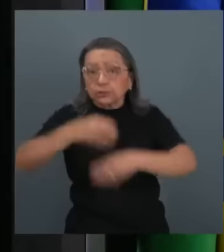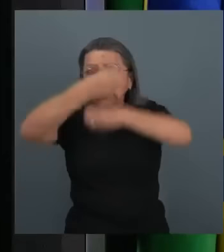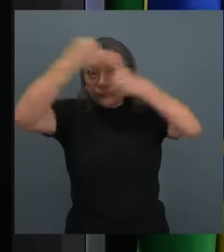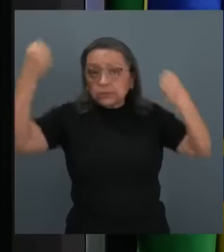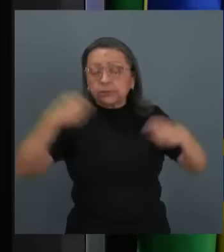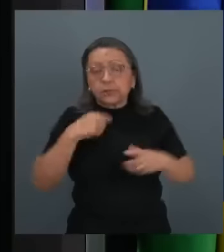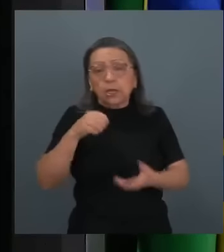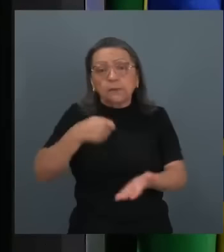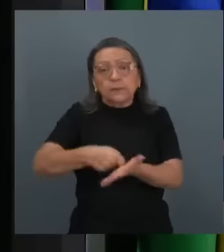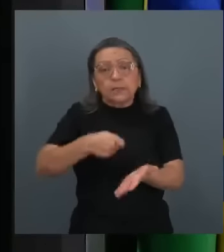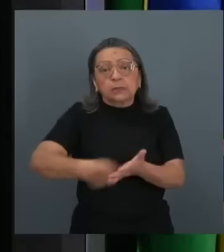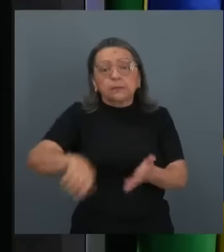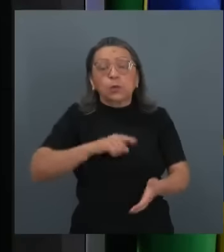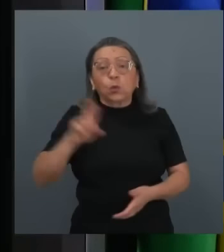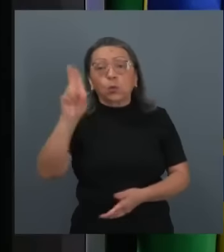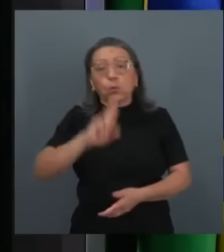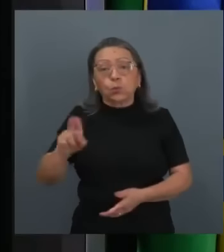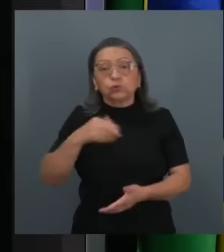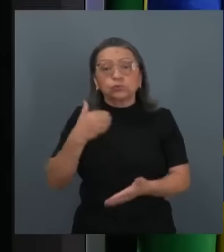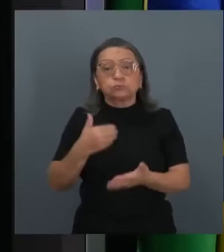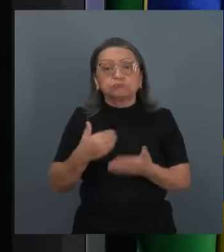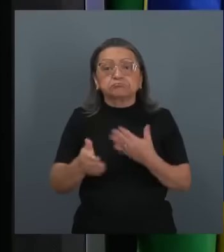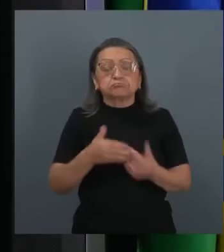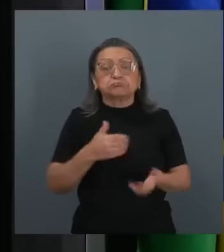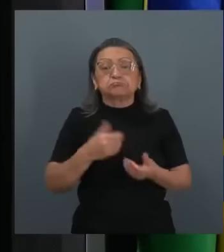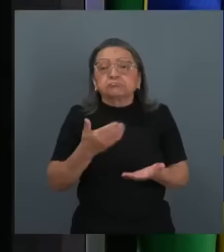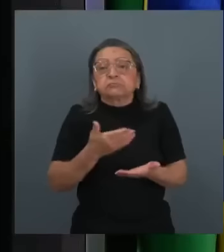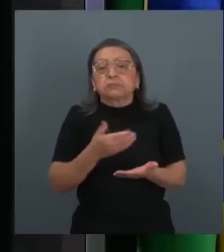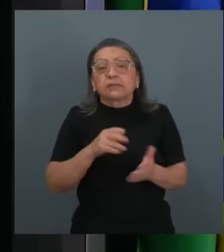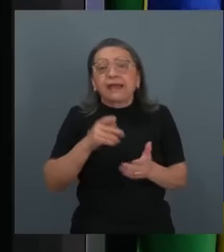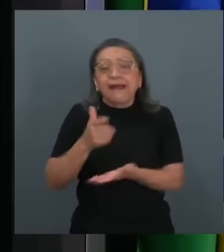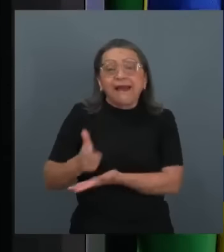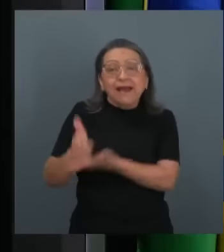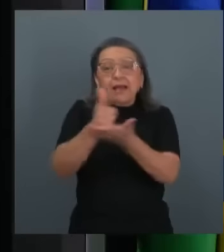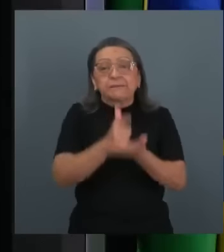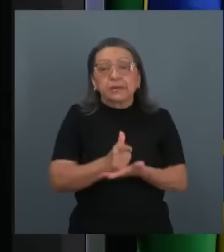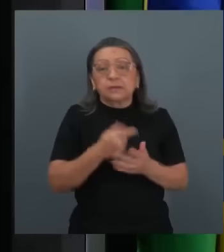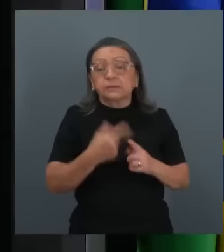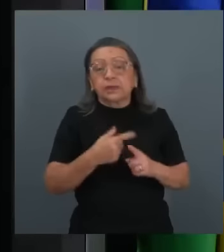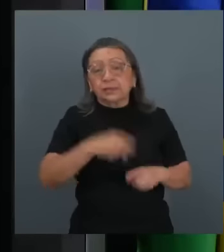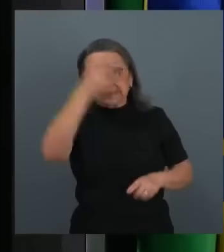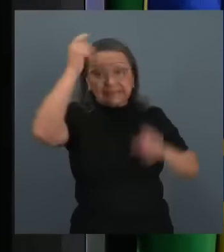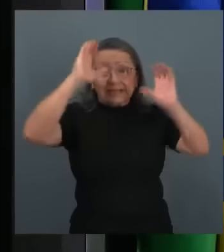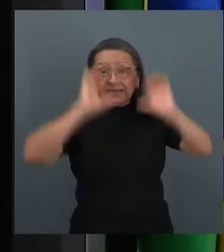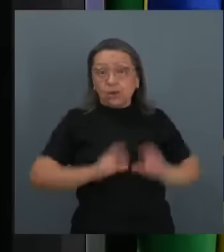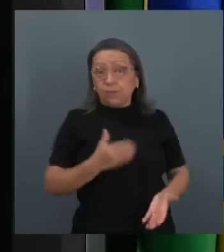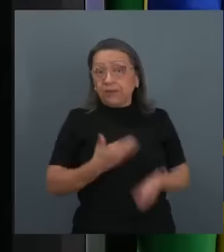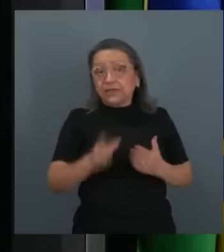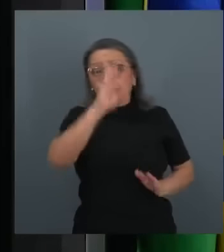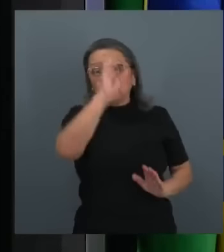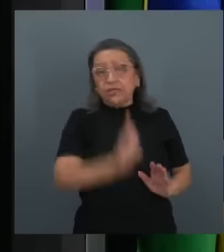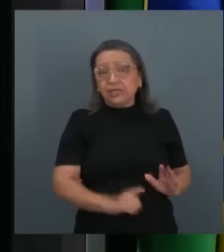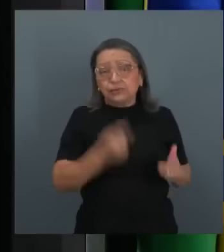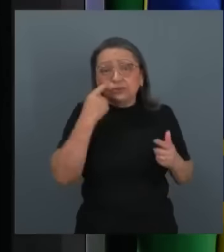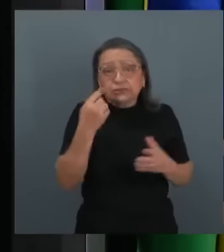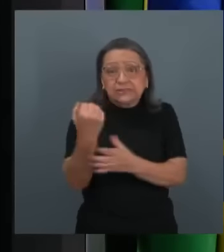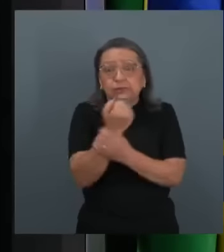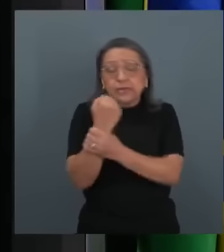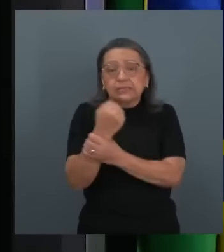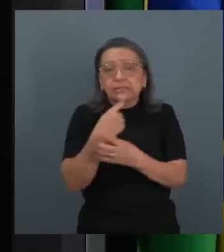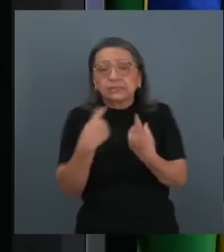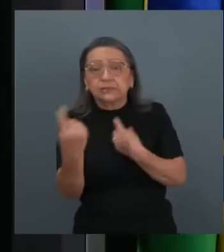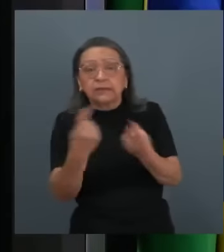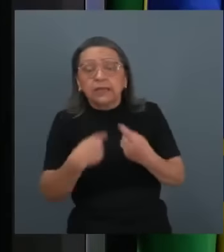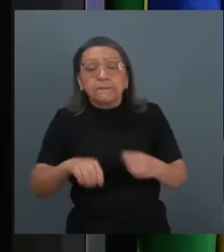Implantado pelo uso indiscriminado das armas. O direito de ir e vir do cidadão é negado. É um clima